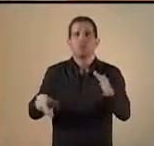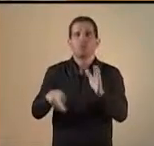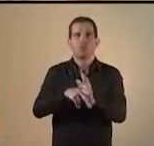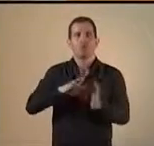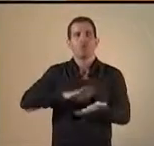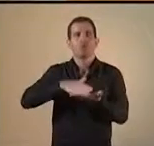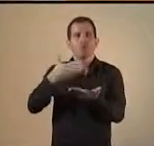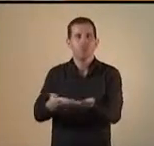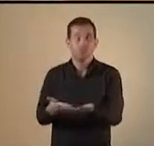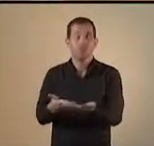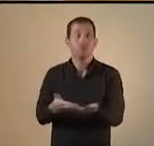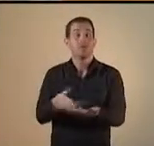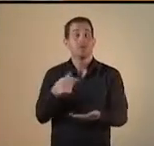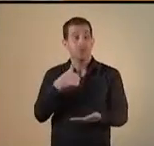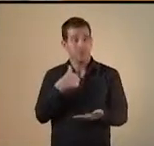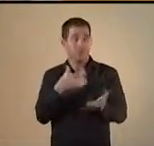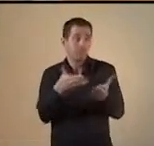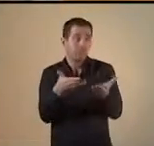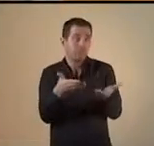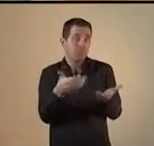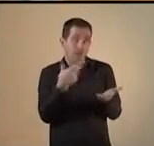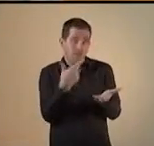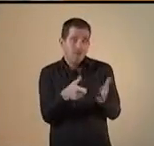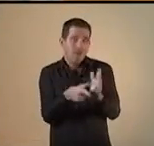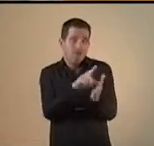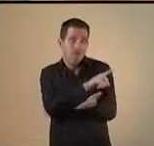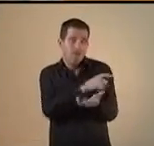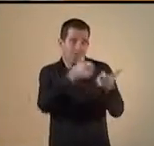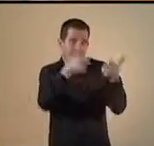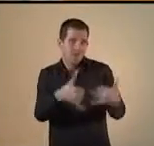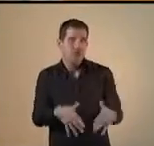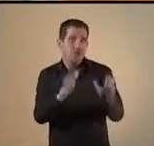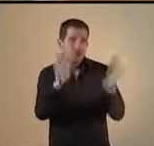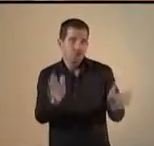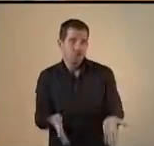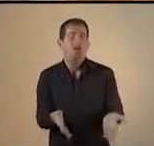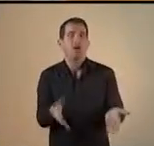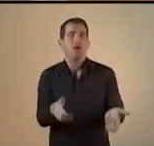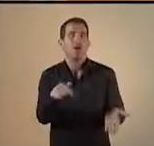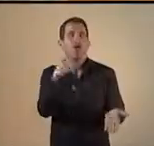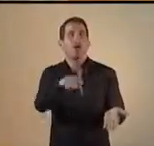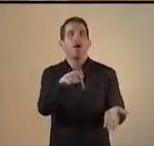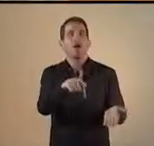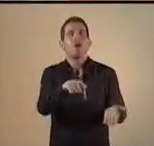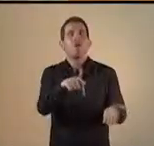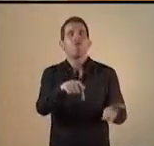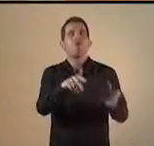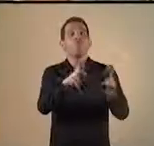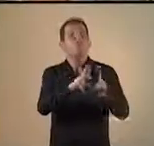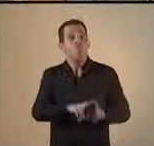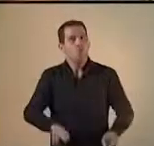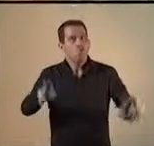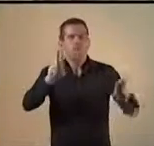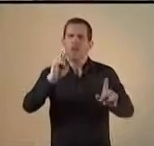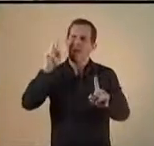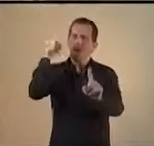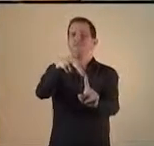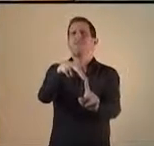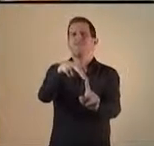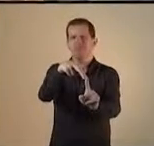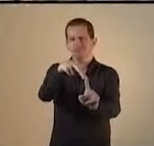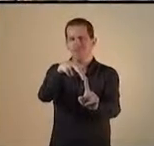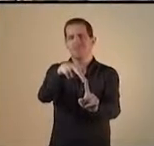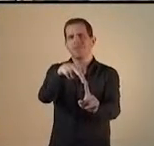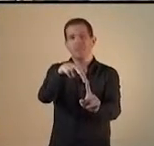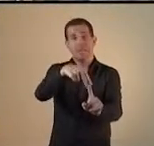como disse anteriormente, é referência, né, não só em Santa Catarina, nacional, ótimo,